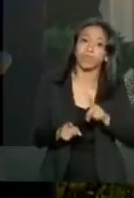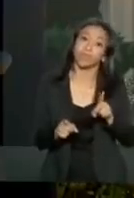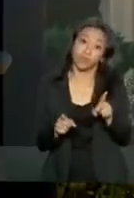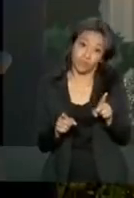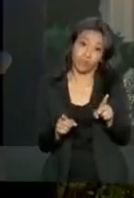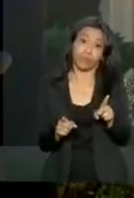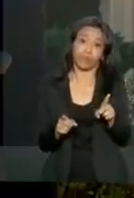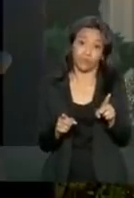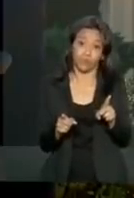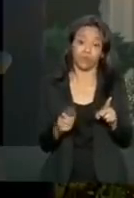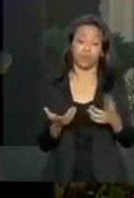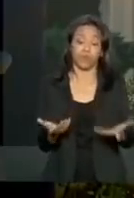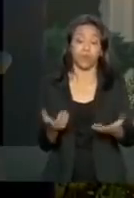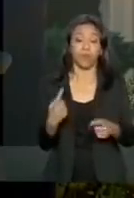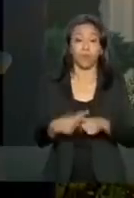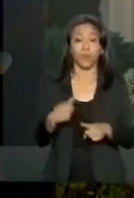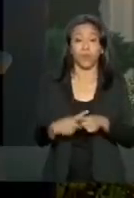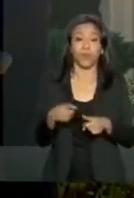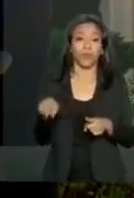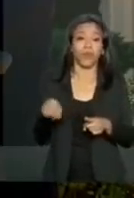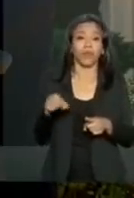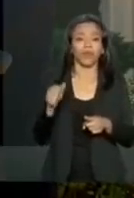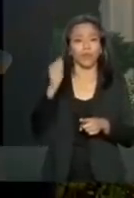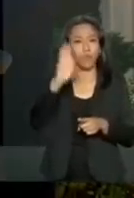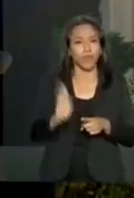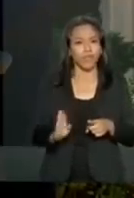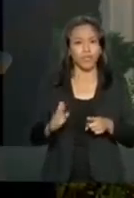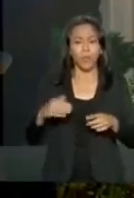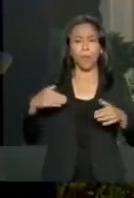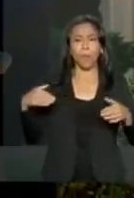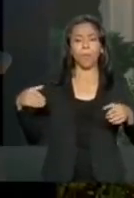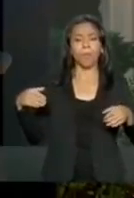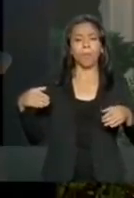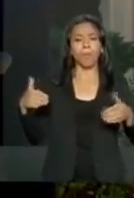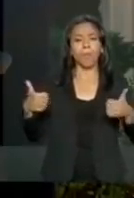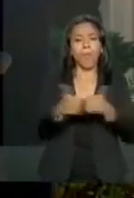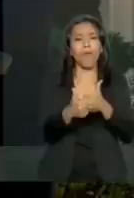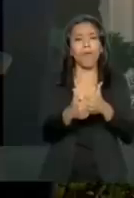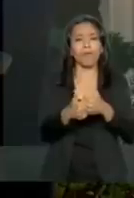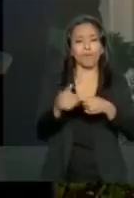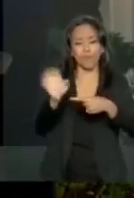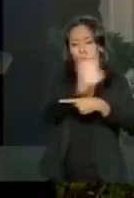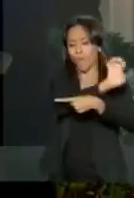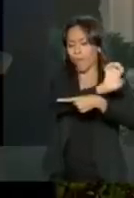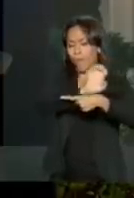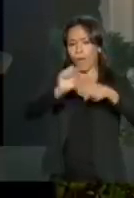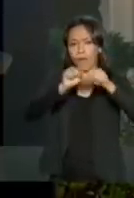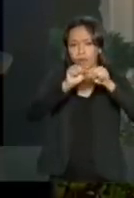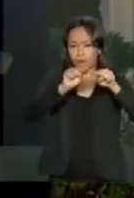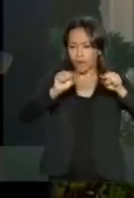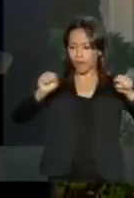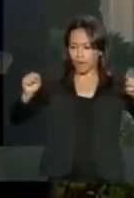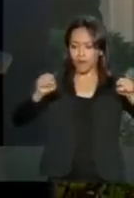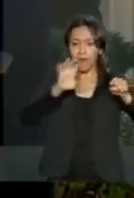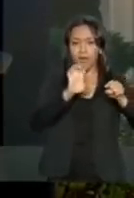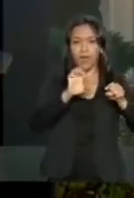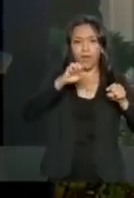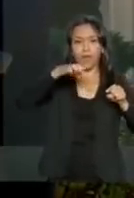muito mais curtos. A proximidade do Brasil ao Equador faz com que o local de lançamento seja ideal.